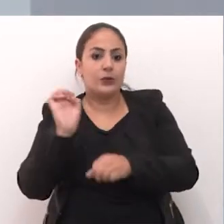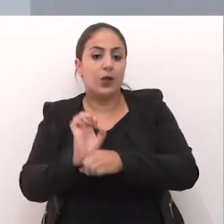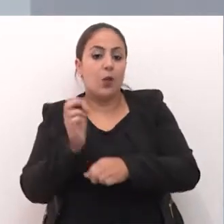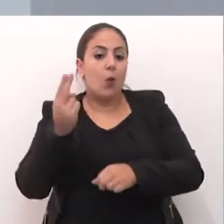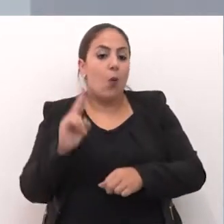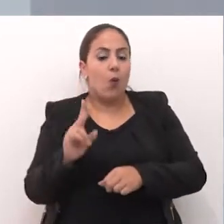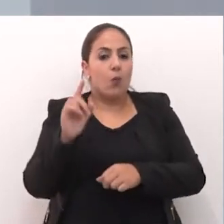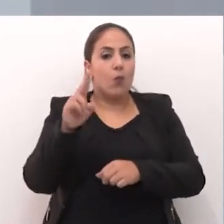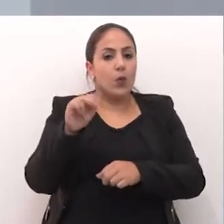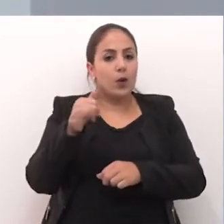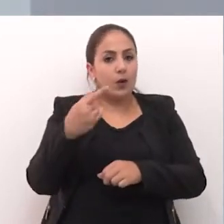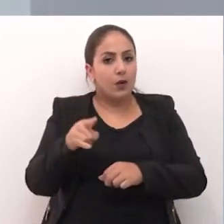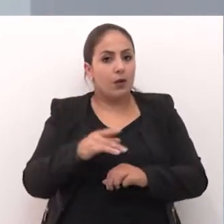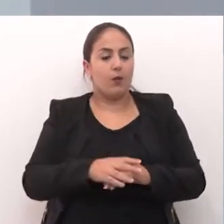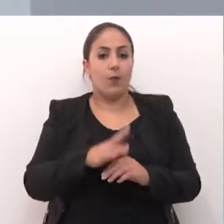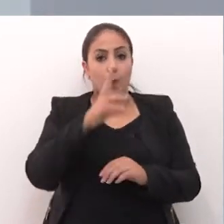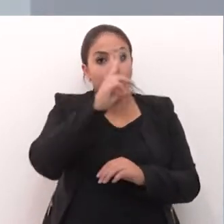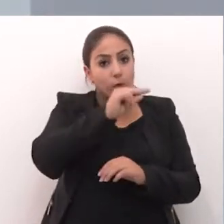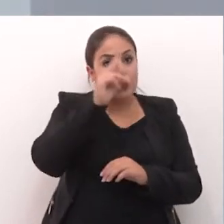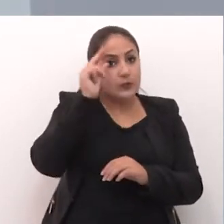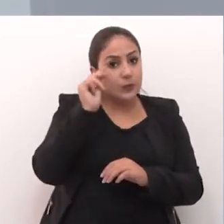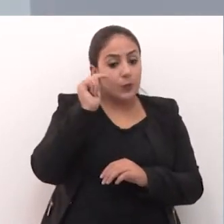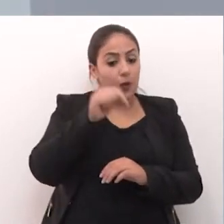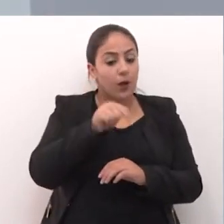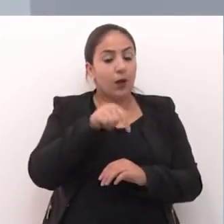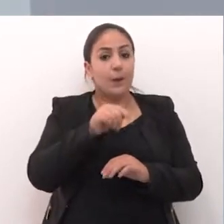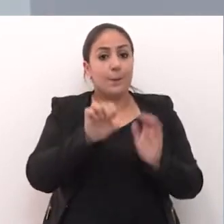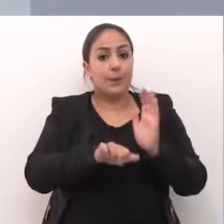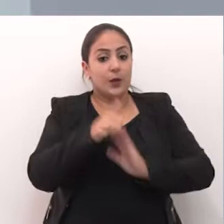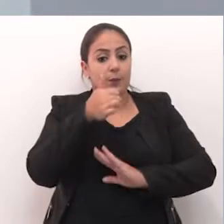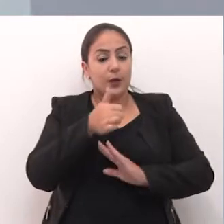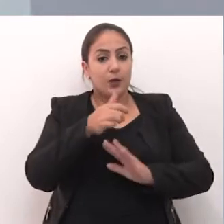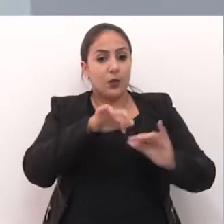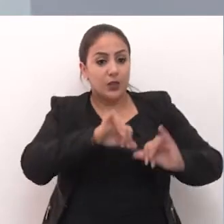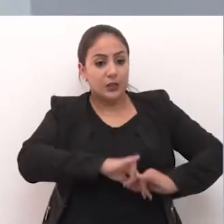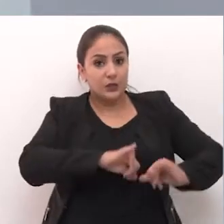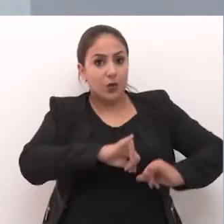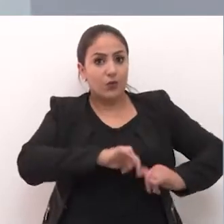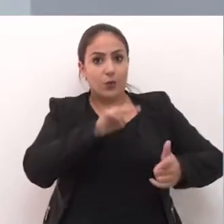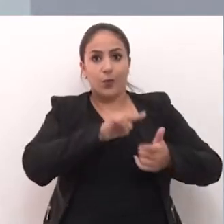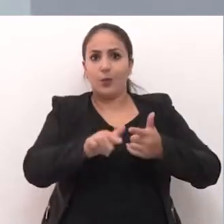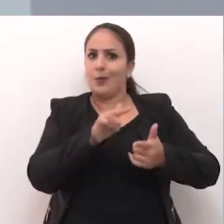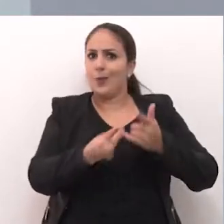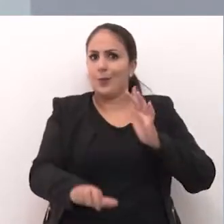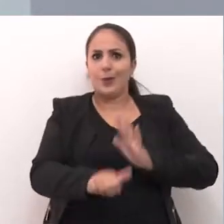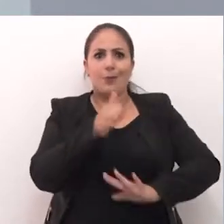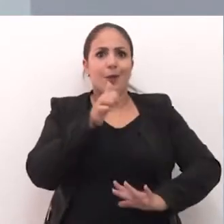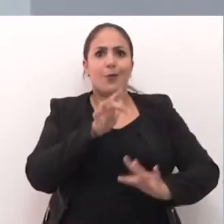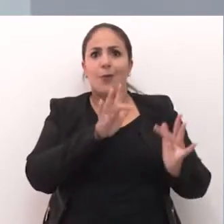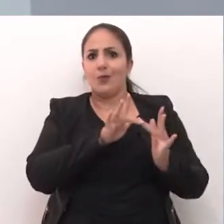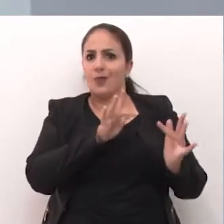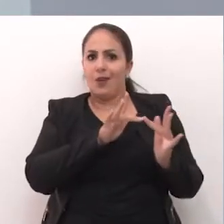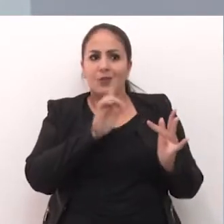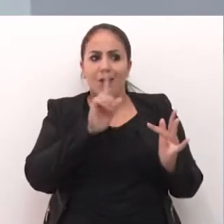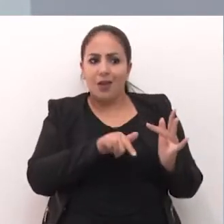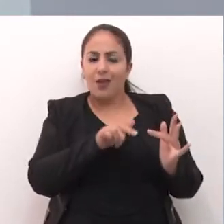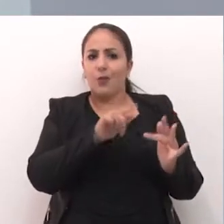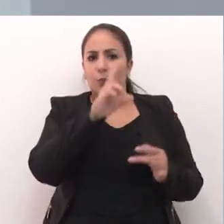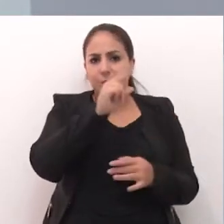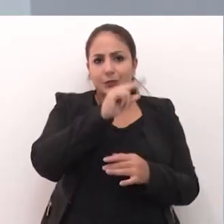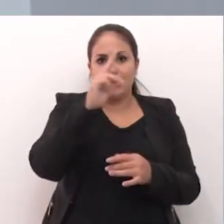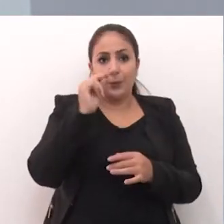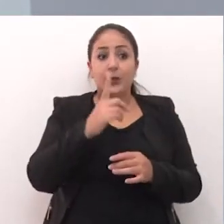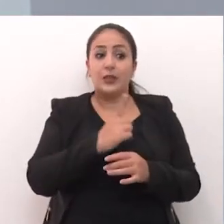União. Então, são os municípios aqueles que primeiramente sofrem os problemas, vivem a realidade e, consequentemente,